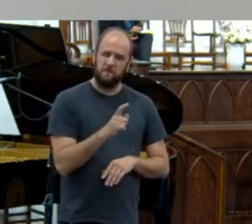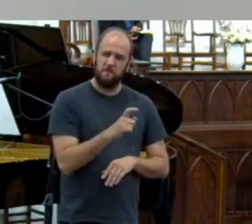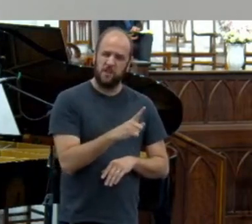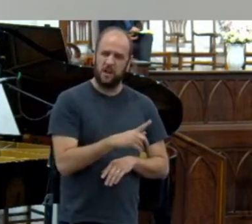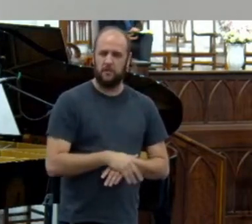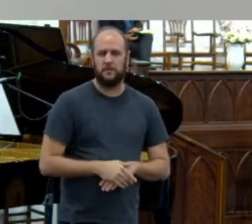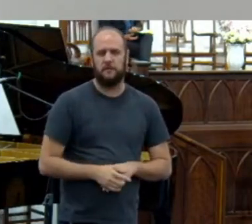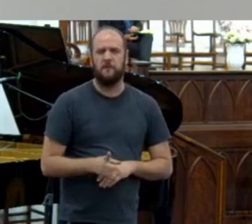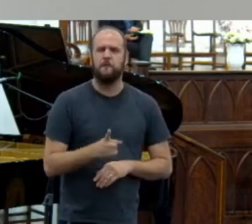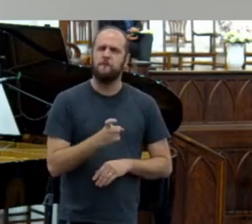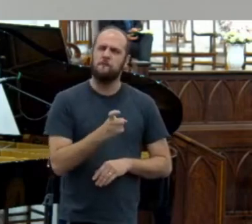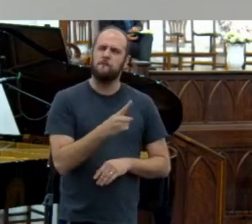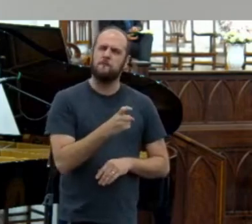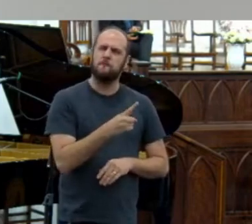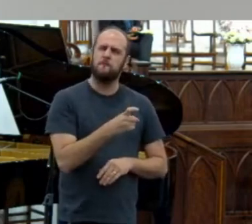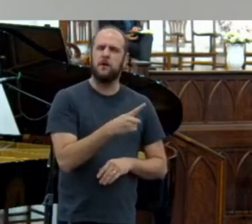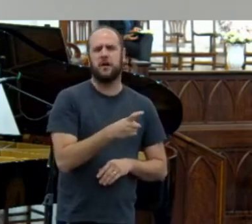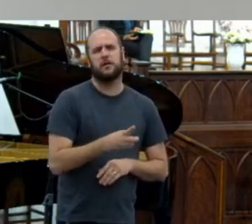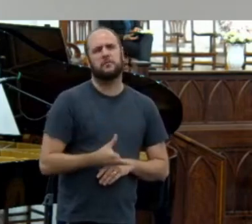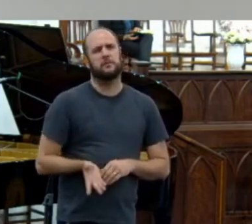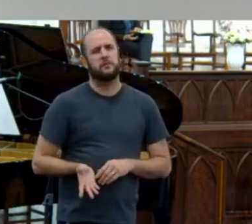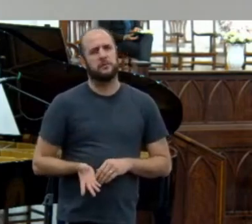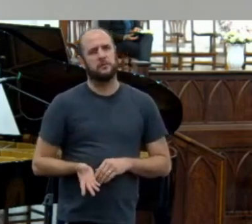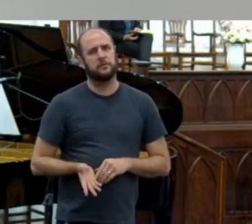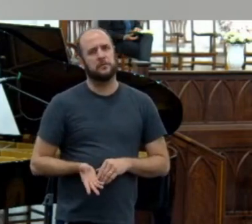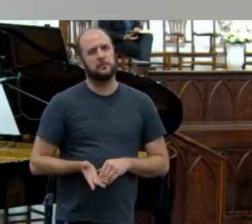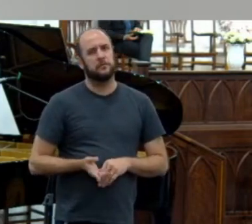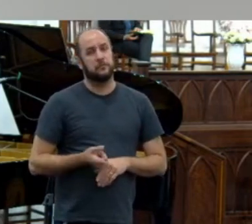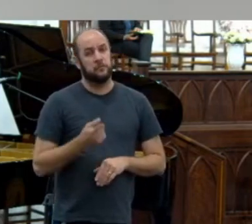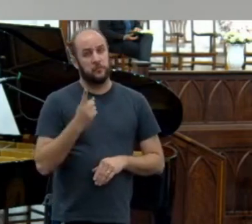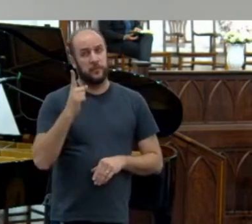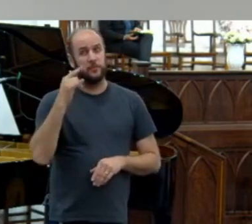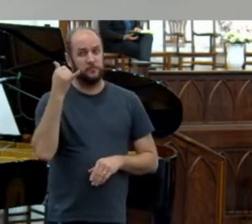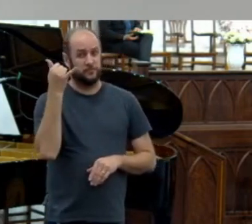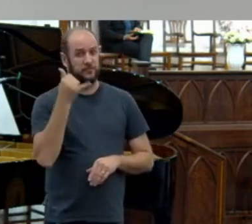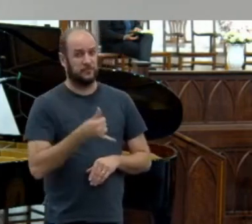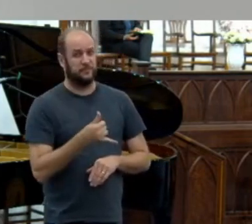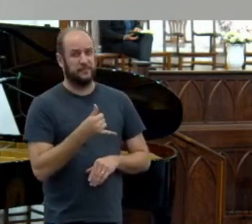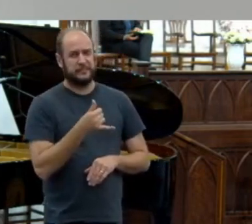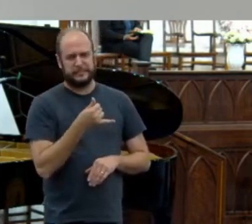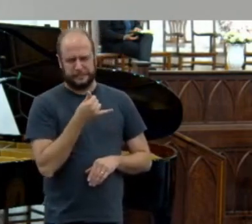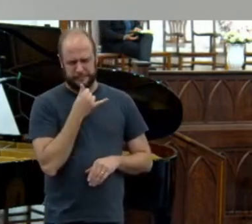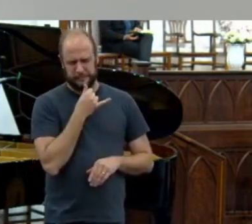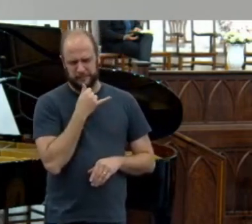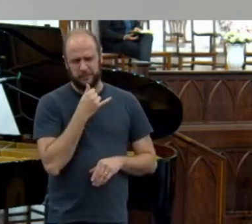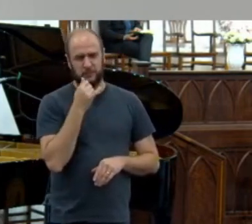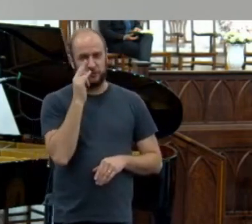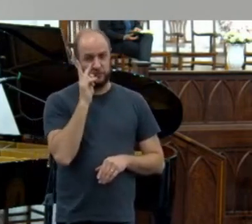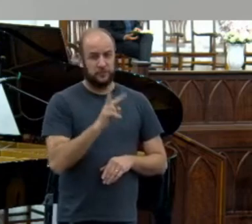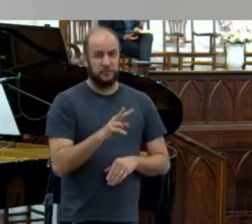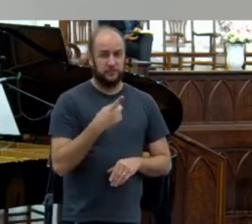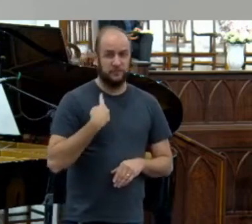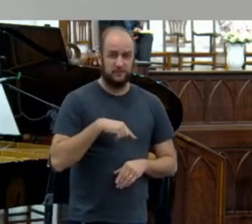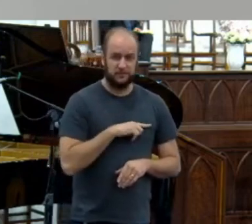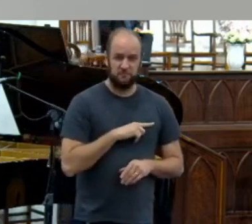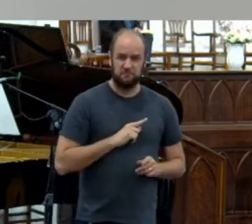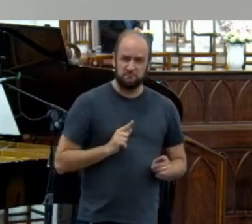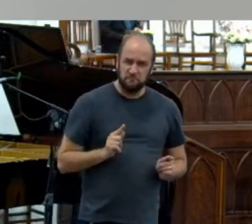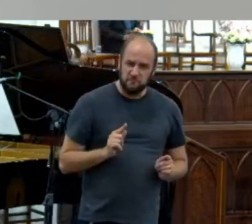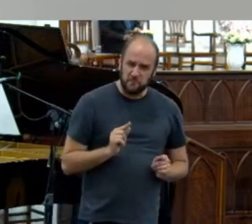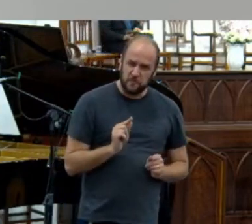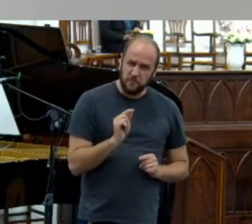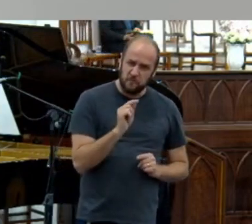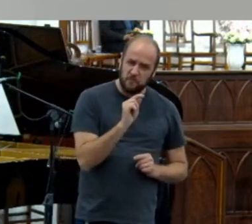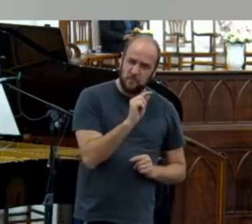Verme. Uma das afirmações mais tristes de Deus sobre a raça humana caída é encontrada